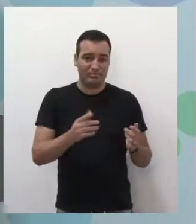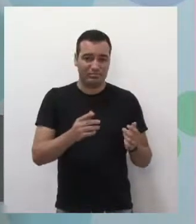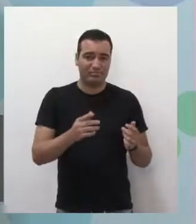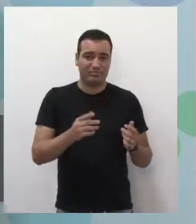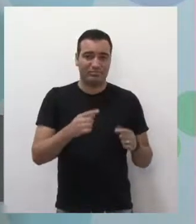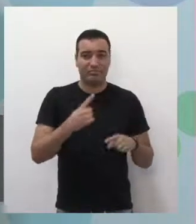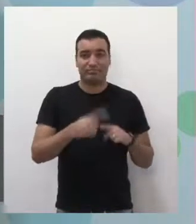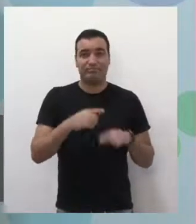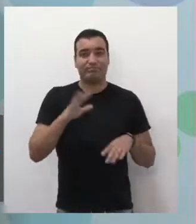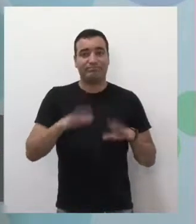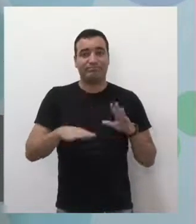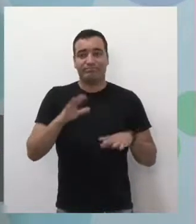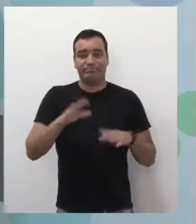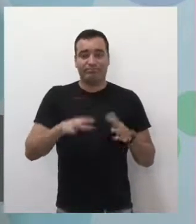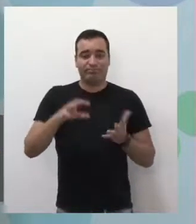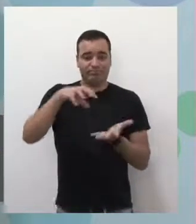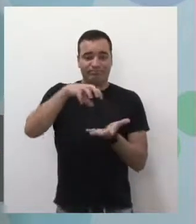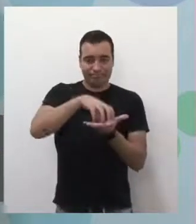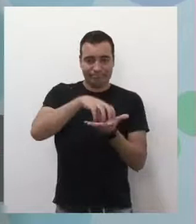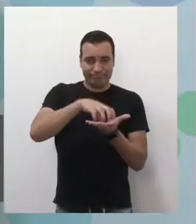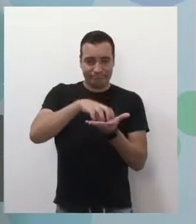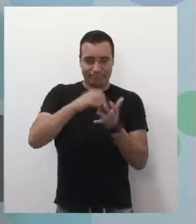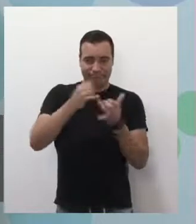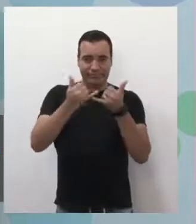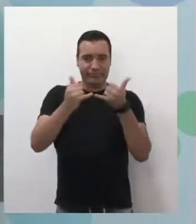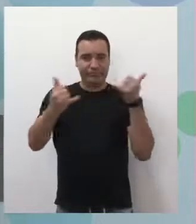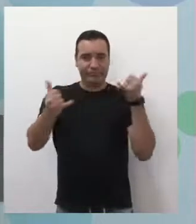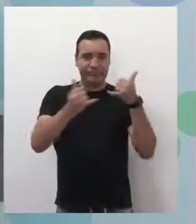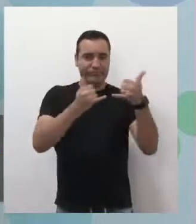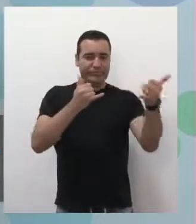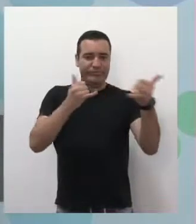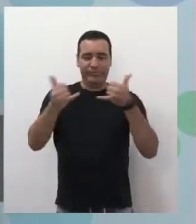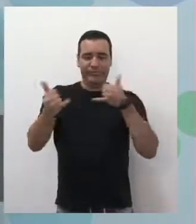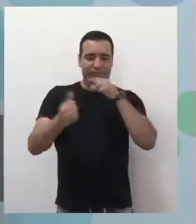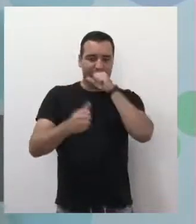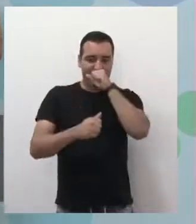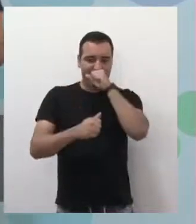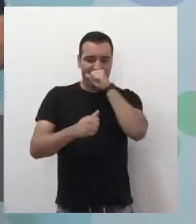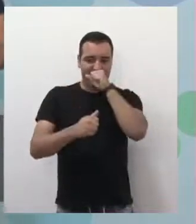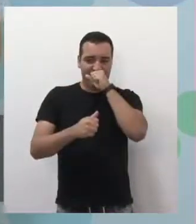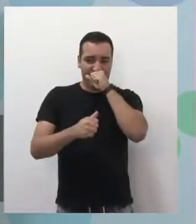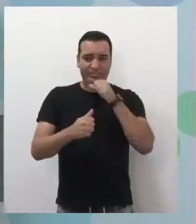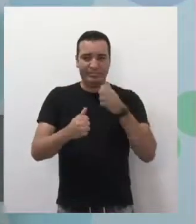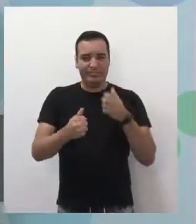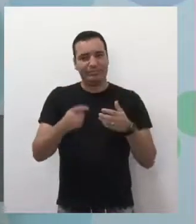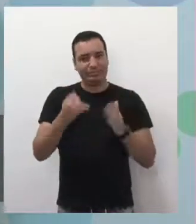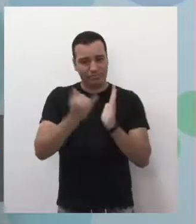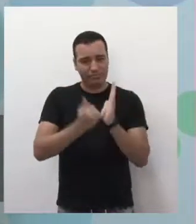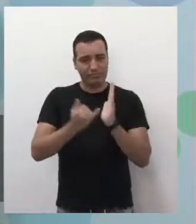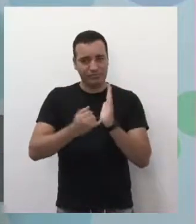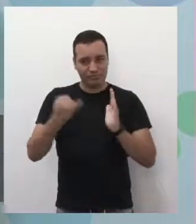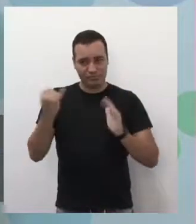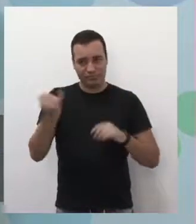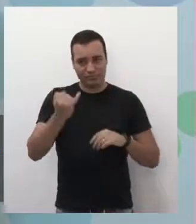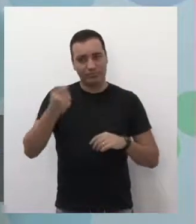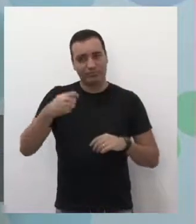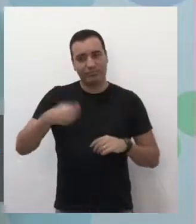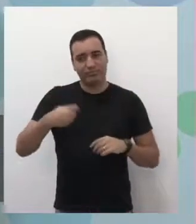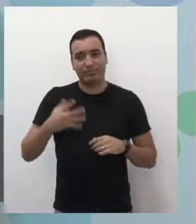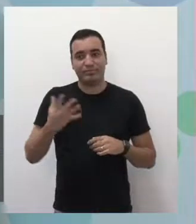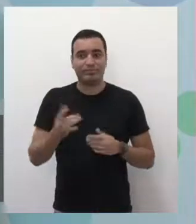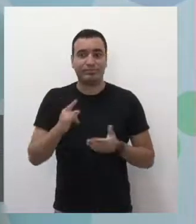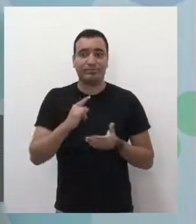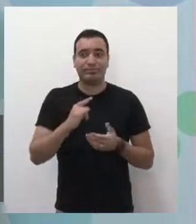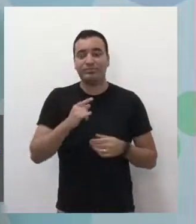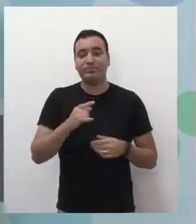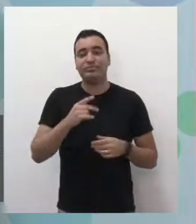da distribuição. Então tem que ter imposto mesmo, eu não estou questionando isso. Eu estou questionando assim, A energia, de uma maneira geral, é muito cara porque